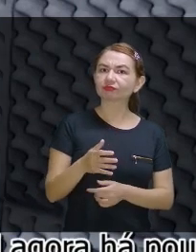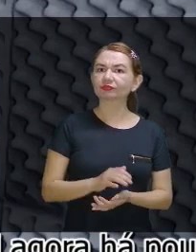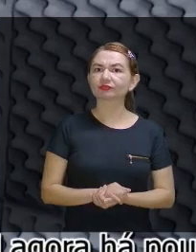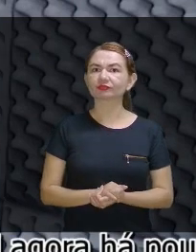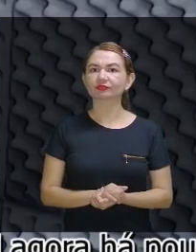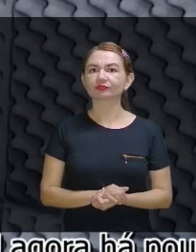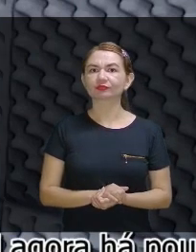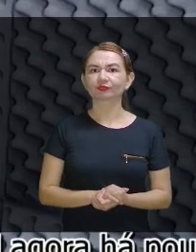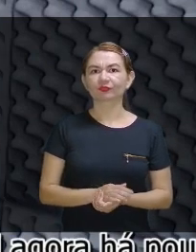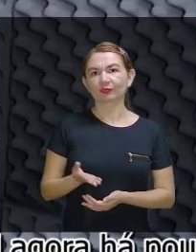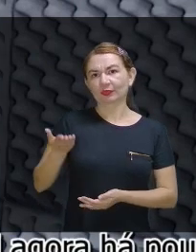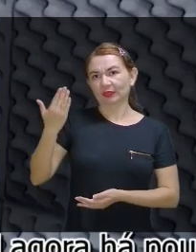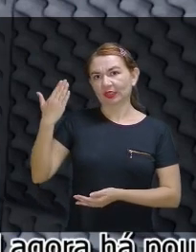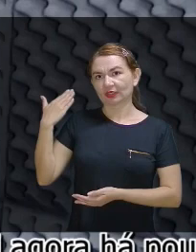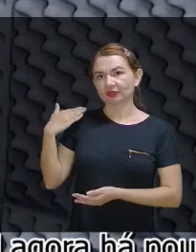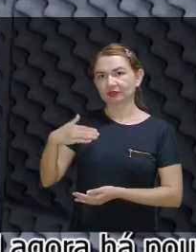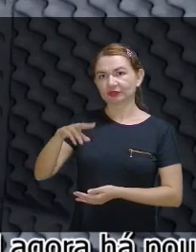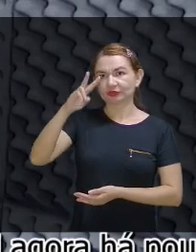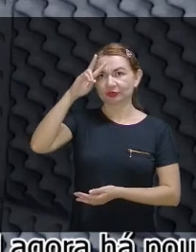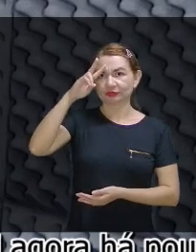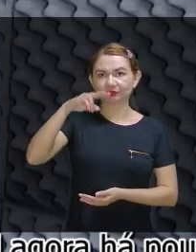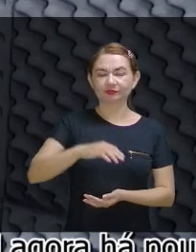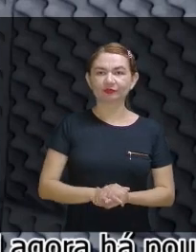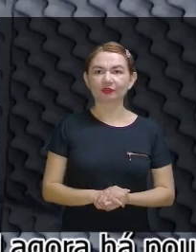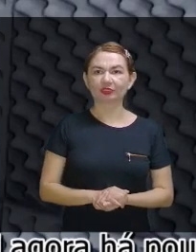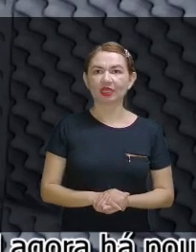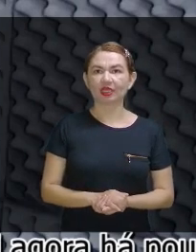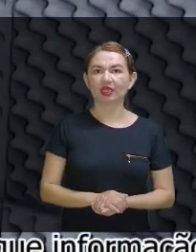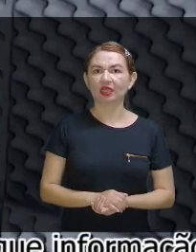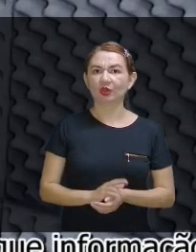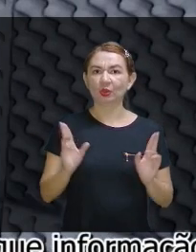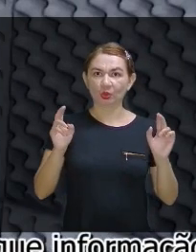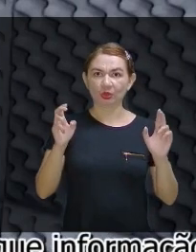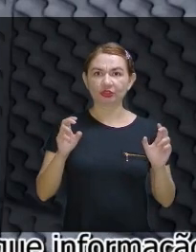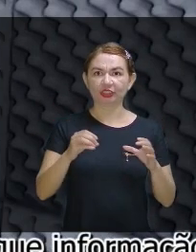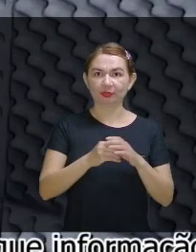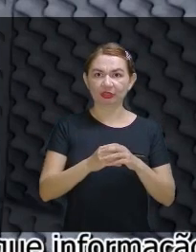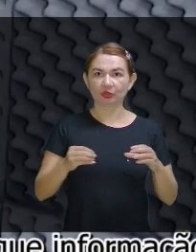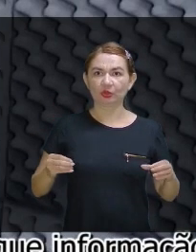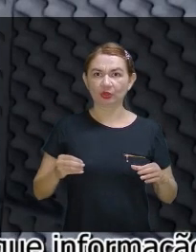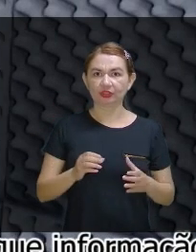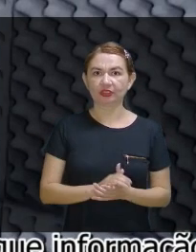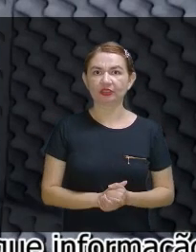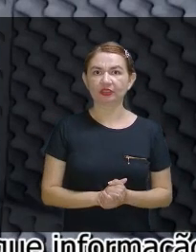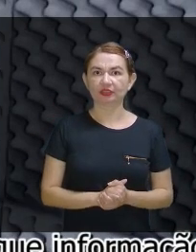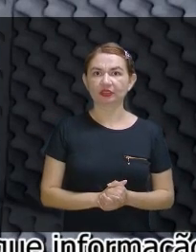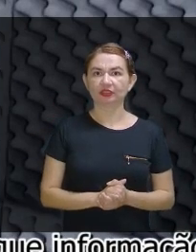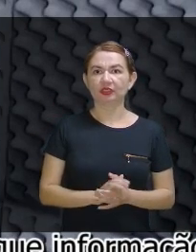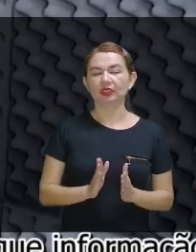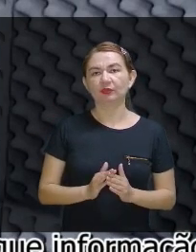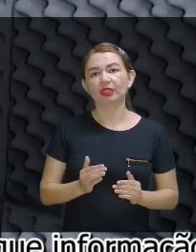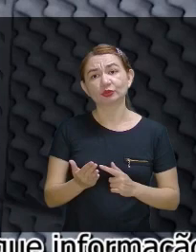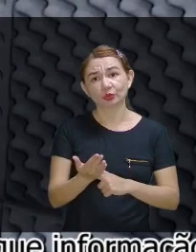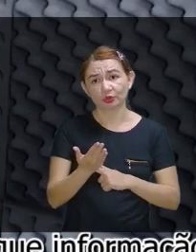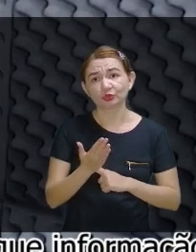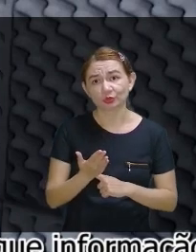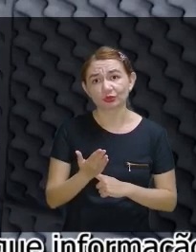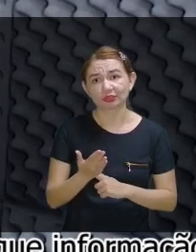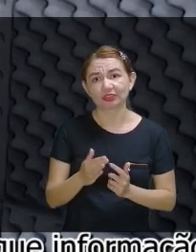apenas voltar à história da cota, como eu falei agora há pouco a respeito do eleitor, que peço ajuda do eleitor que não